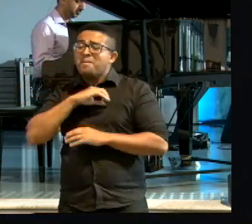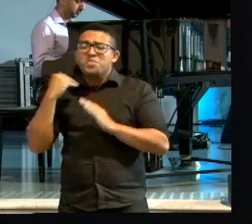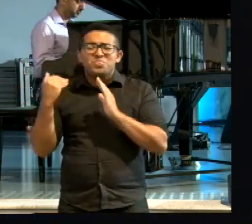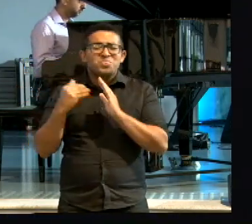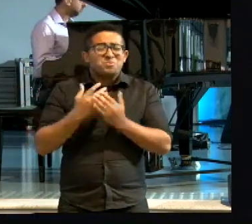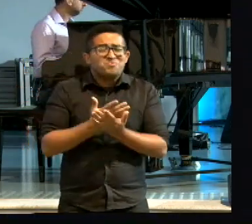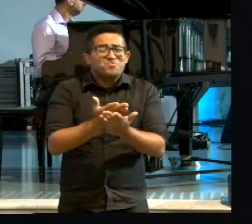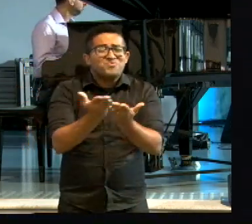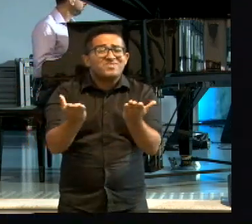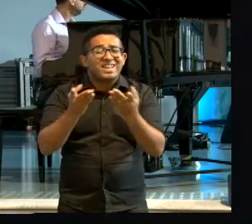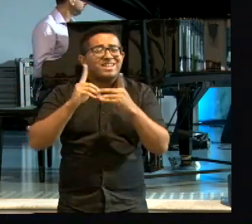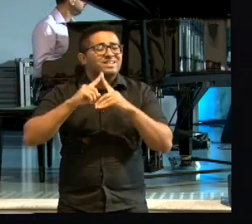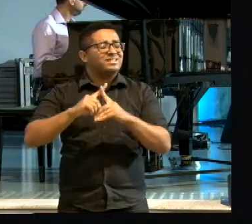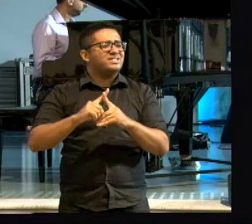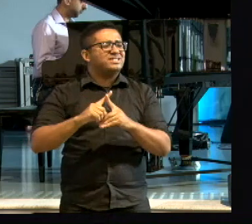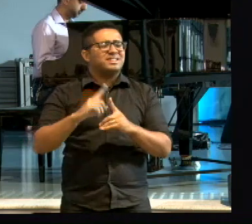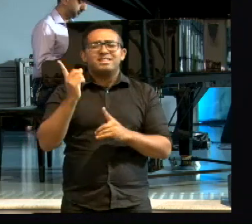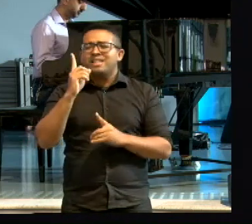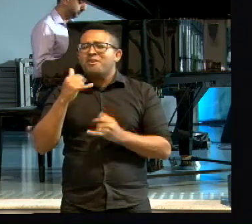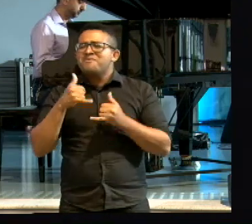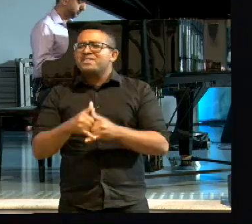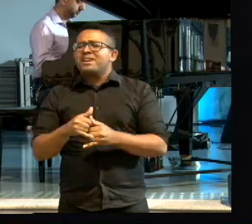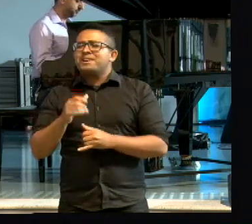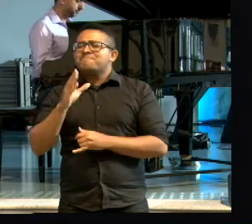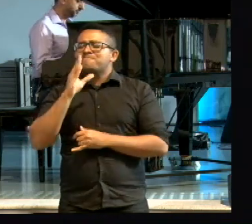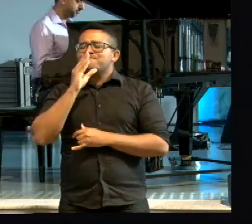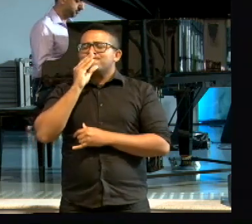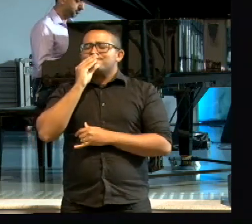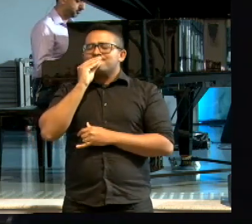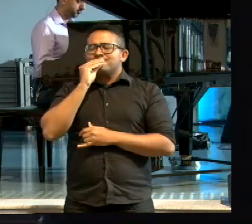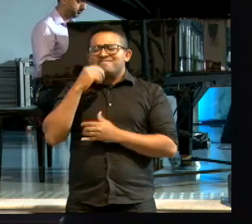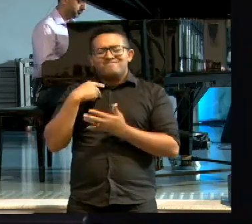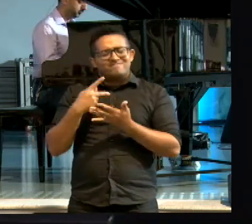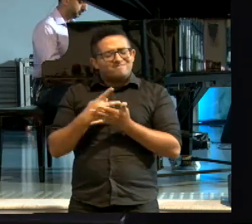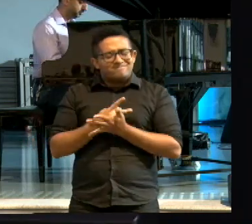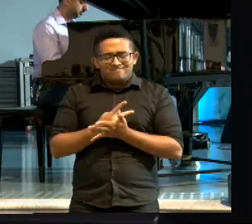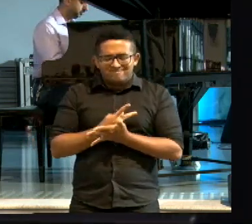o suficiente para não ficar quieto ou indiferente à medida que nós erramos.